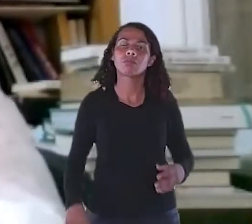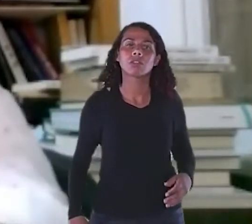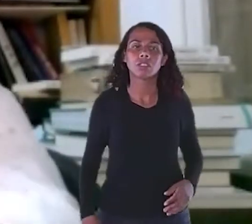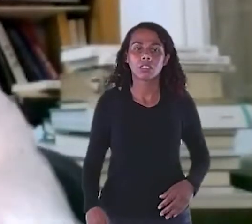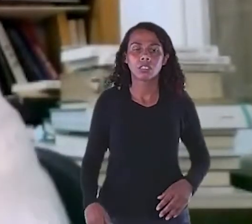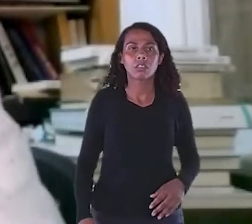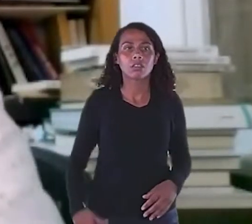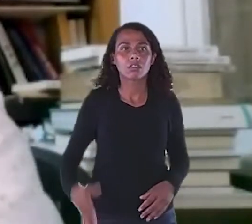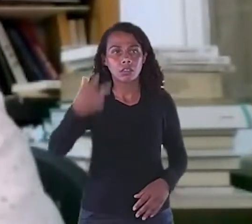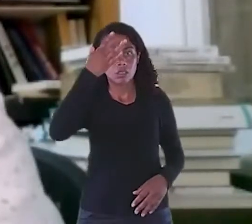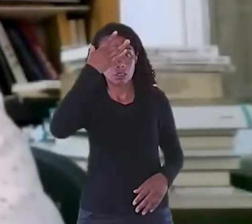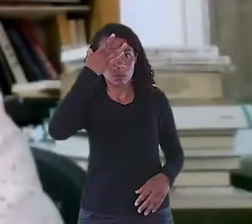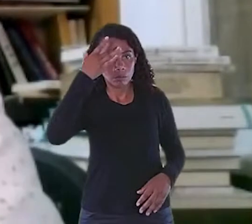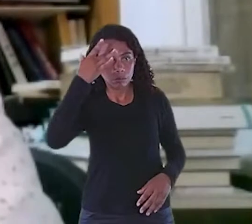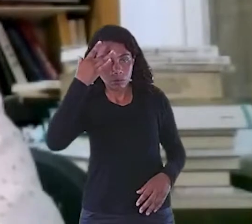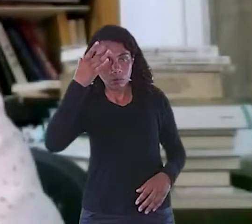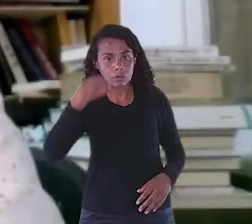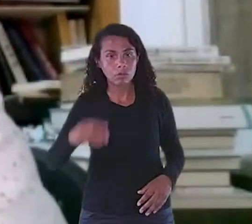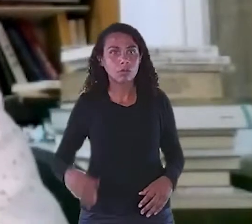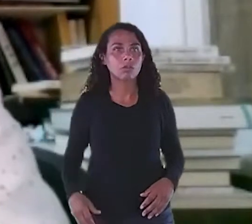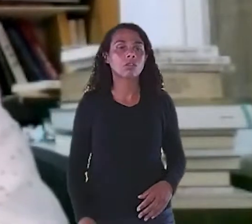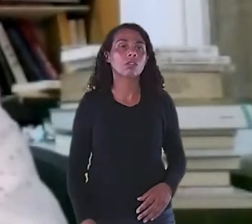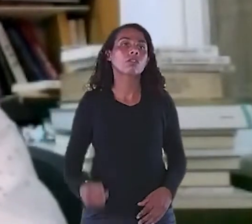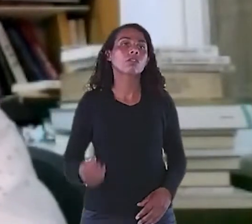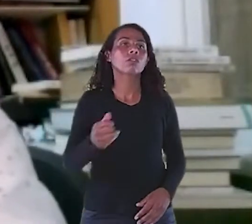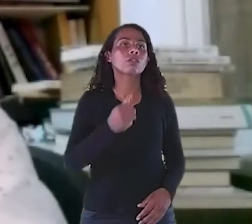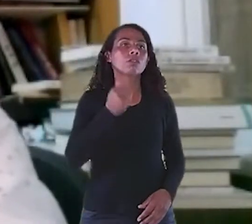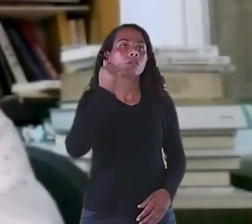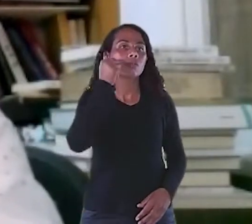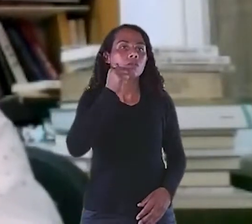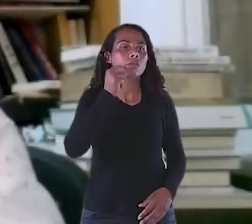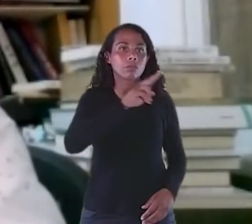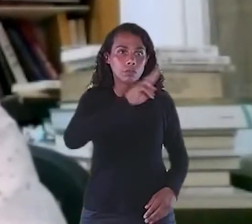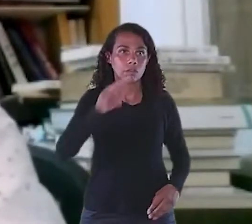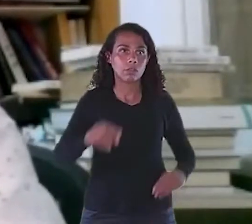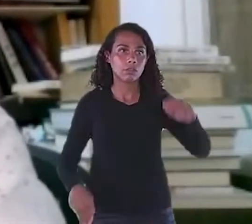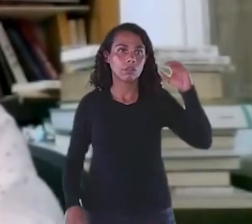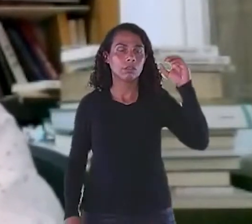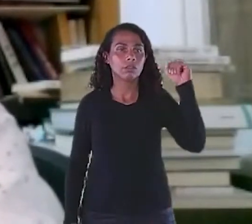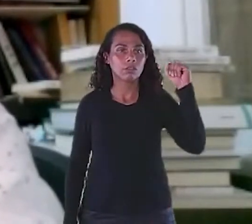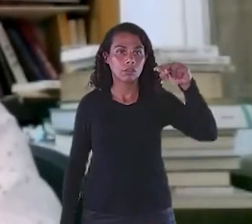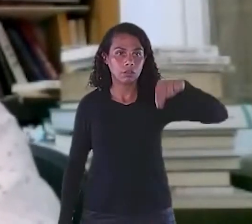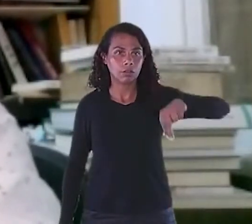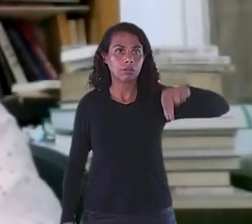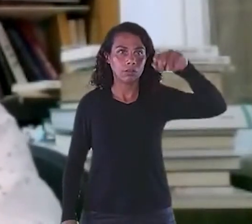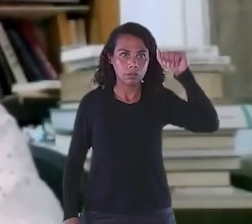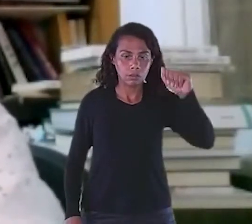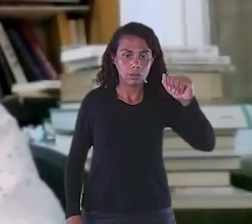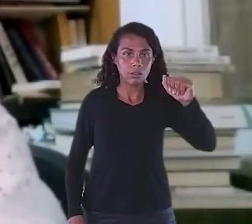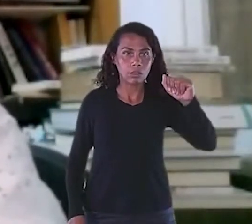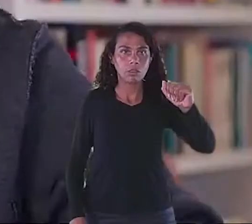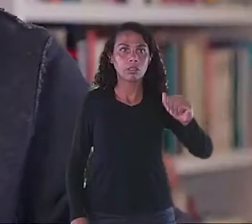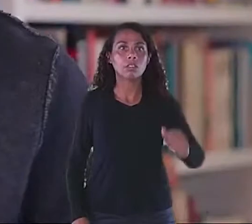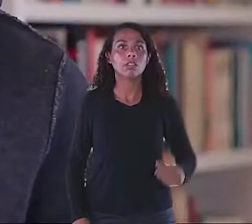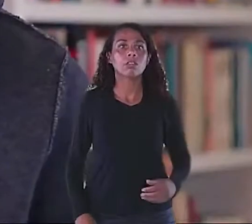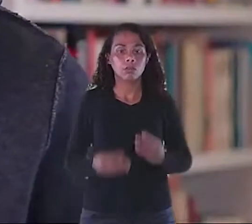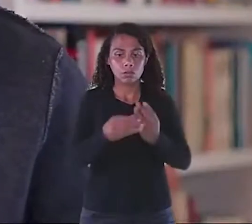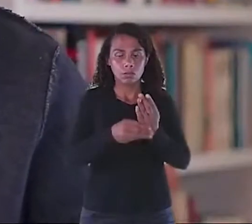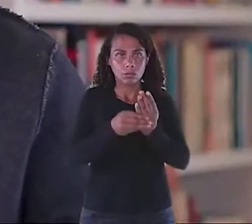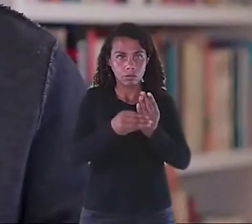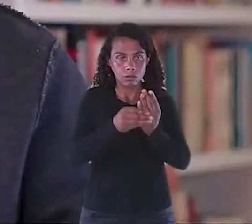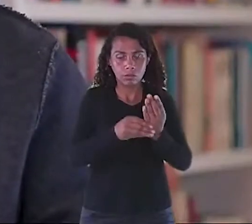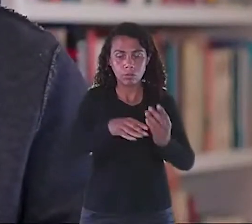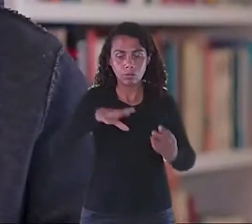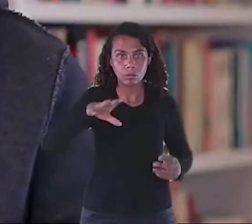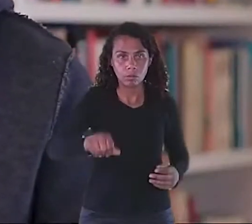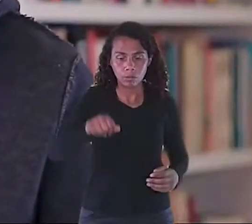lixazinha fina, foi a Ana Miranda, que é uma notável romancista, né, como se sabe. Hoje, mas ele tinha isso.